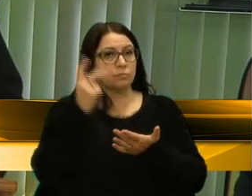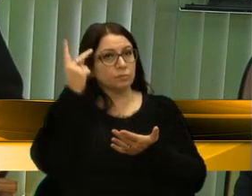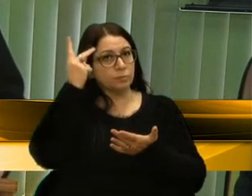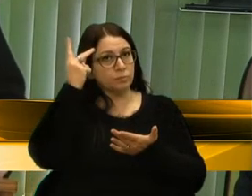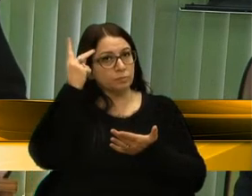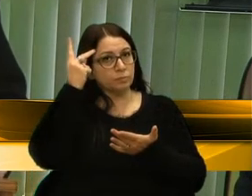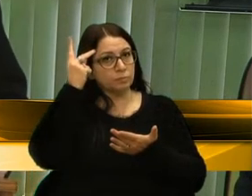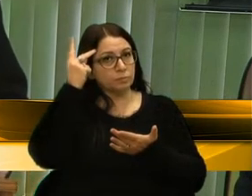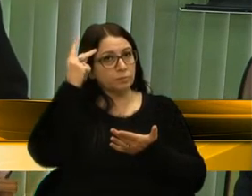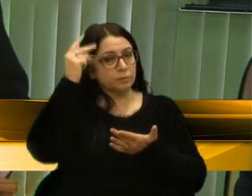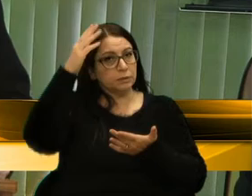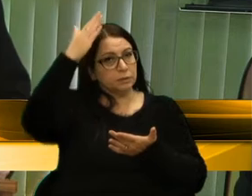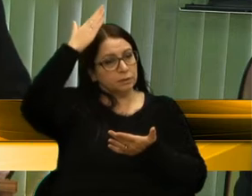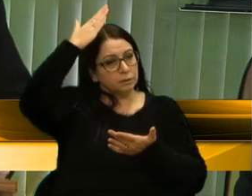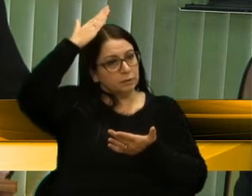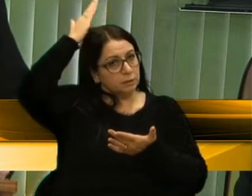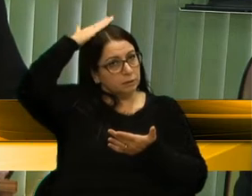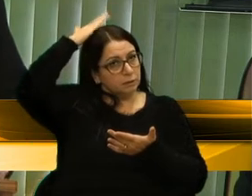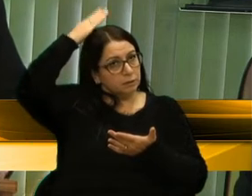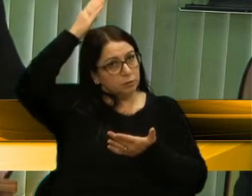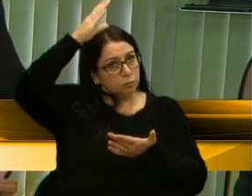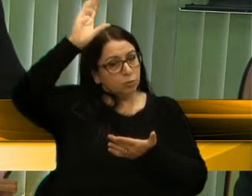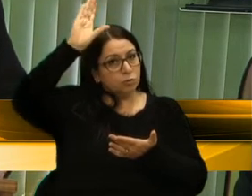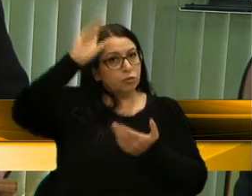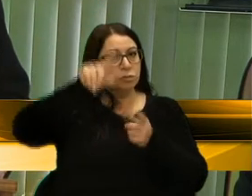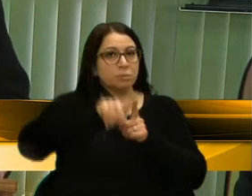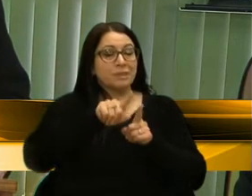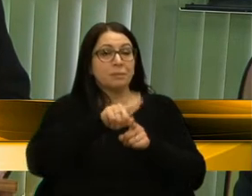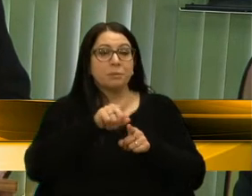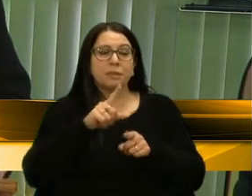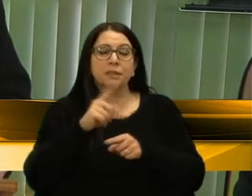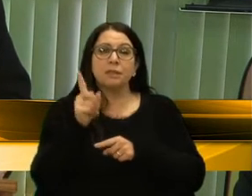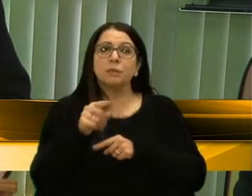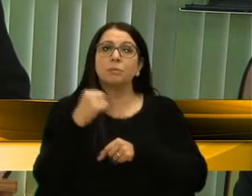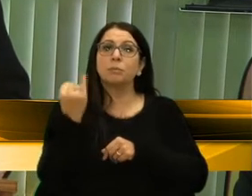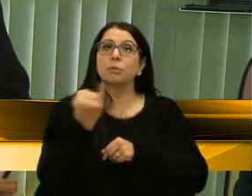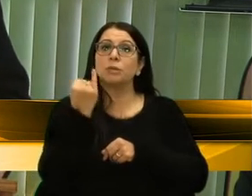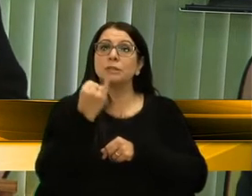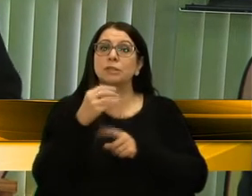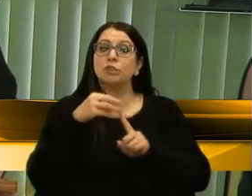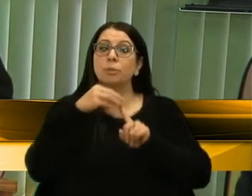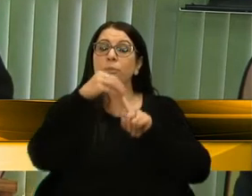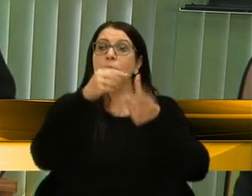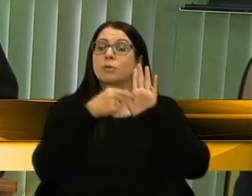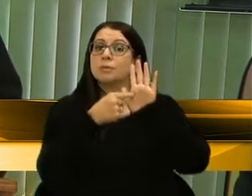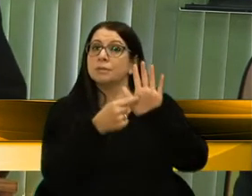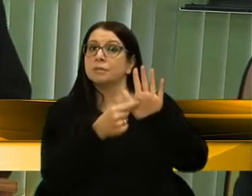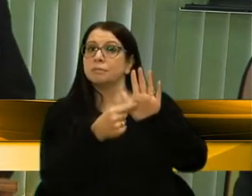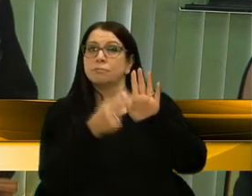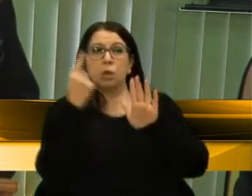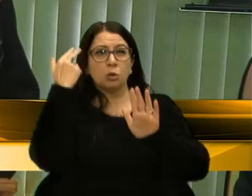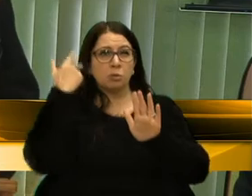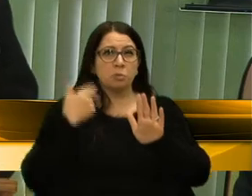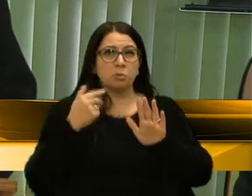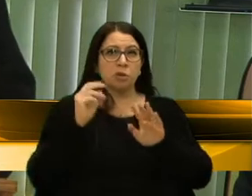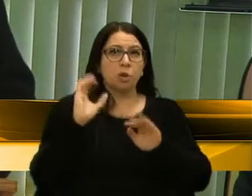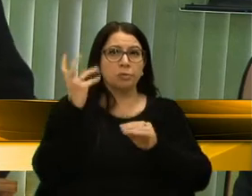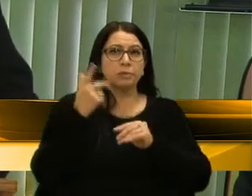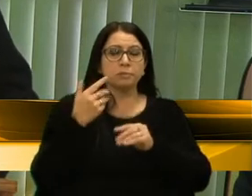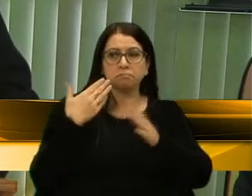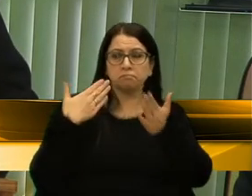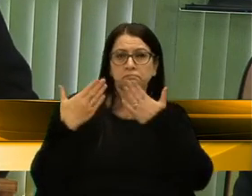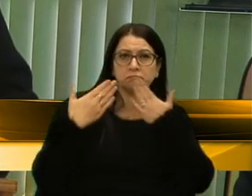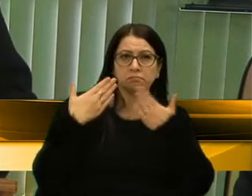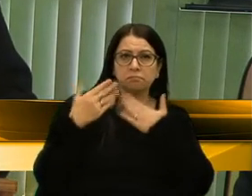e Curitiba. Um aspecto importante a destacar é que, normalmente, quando ocorre alguma